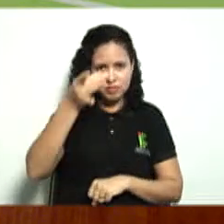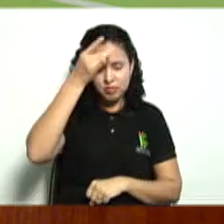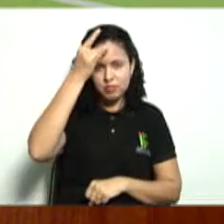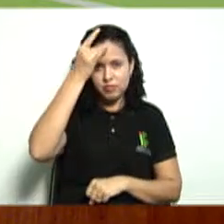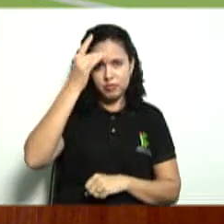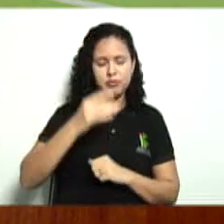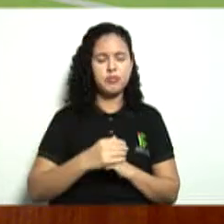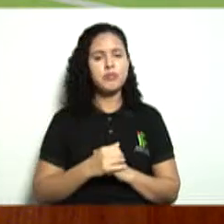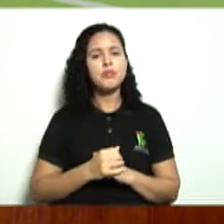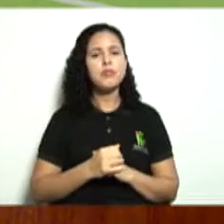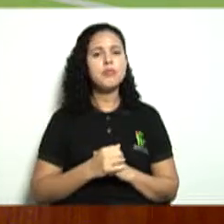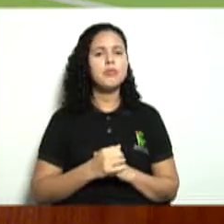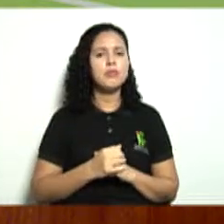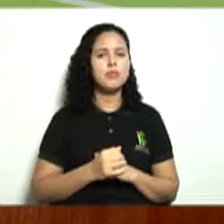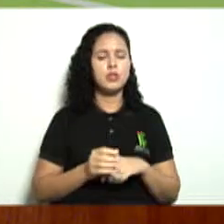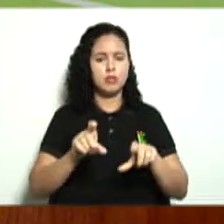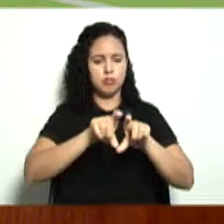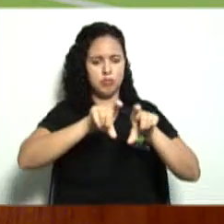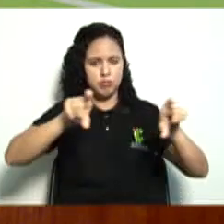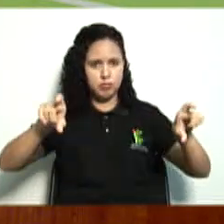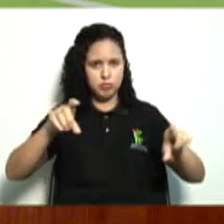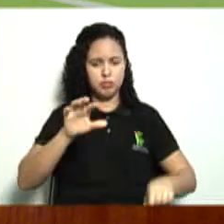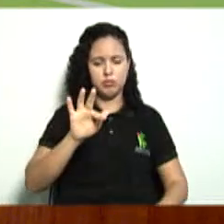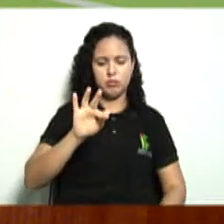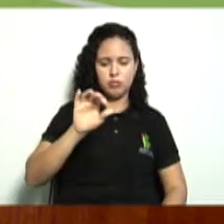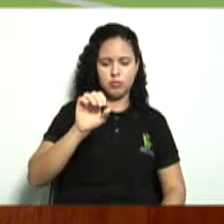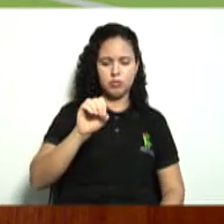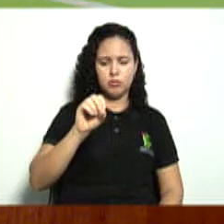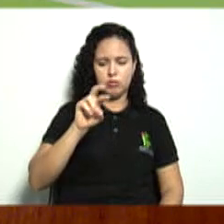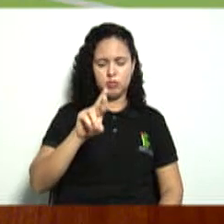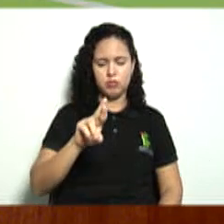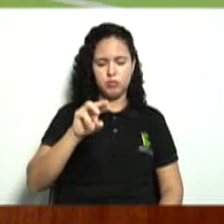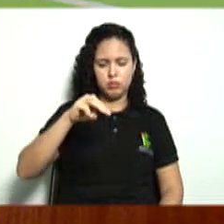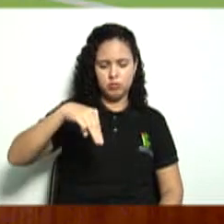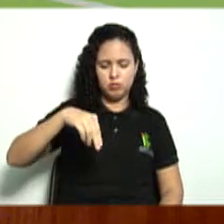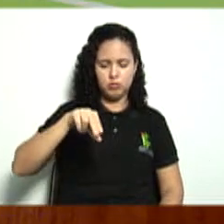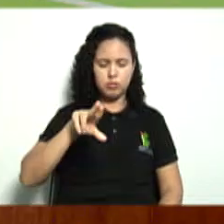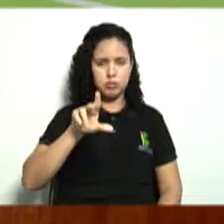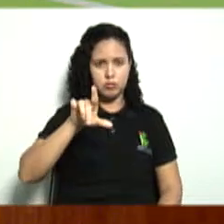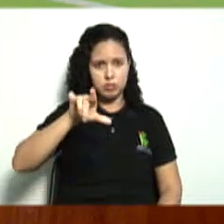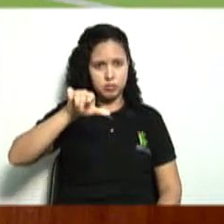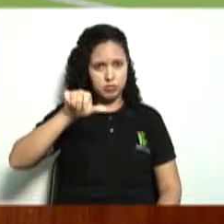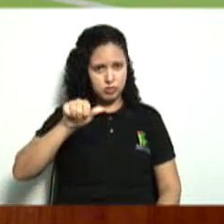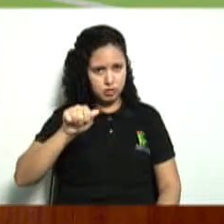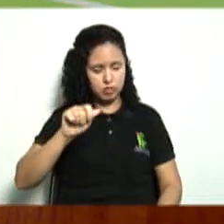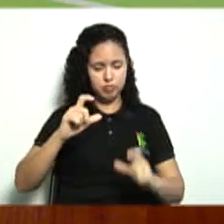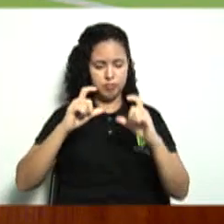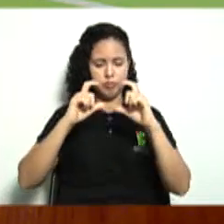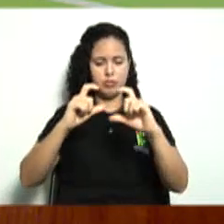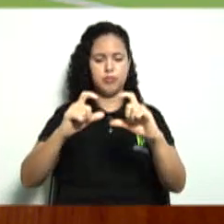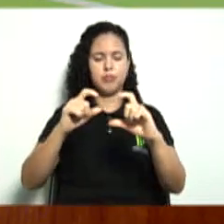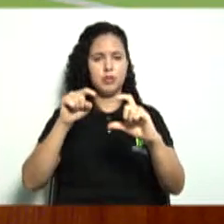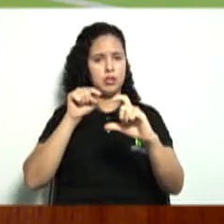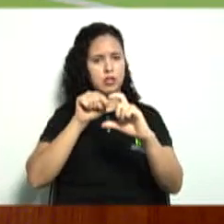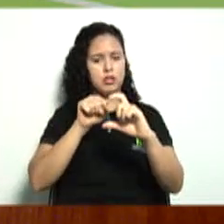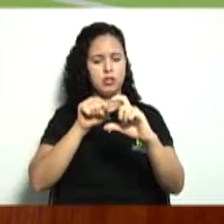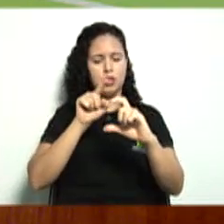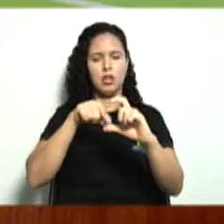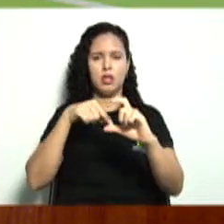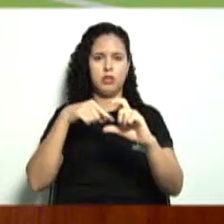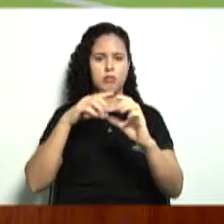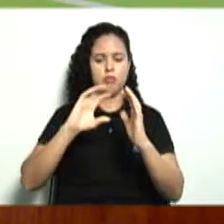com fórmula, o que a gente tem que colocar em mente? Tá? O que está dentro daquela célula, essa fórmula que a gente está trabalhando, ela é um